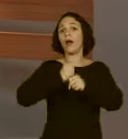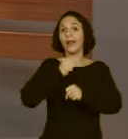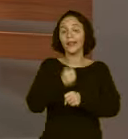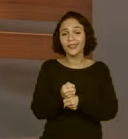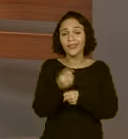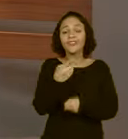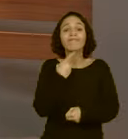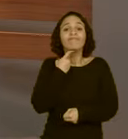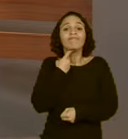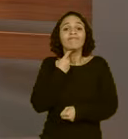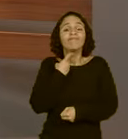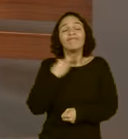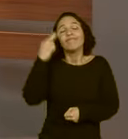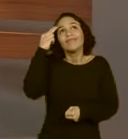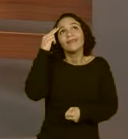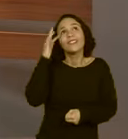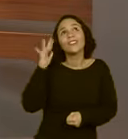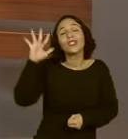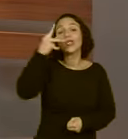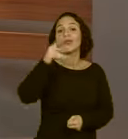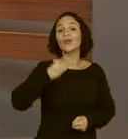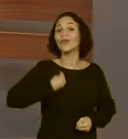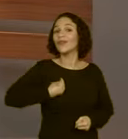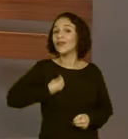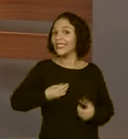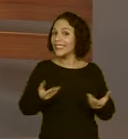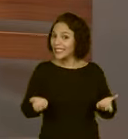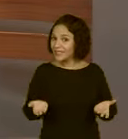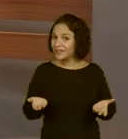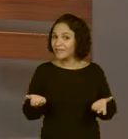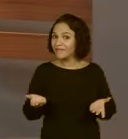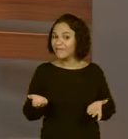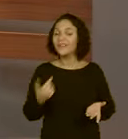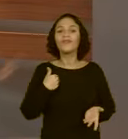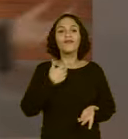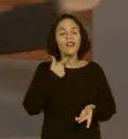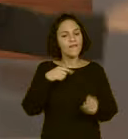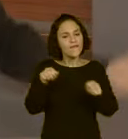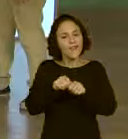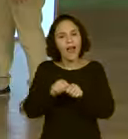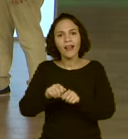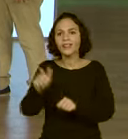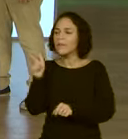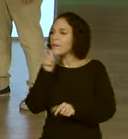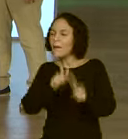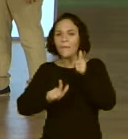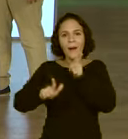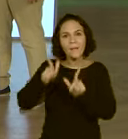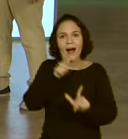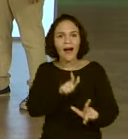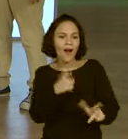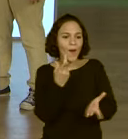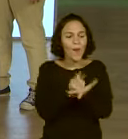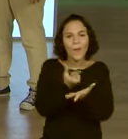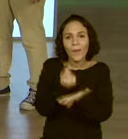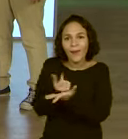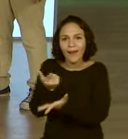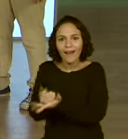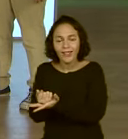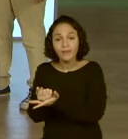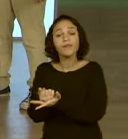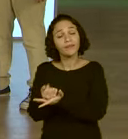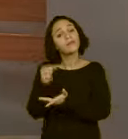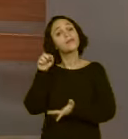você deseja para a sua vida, o que você deseja realizar, conquistar, comprar, né? Então,